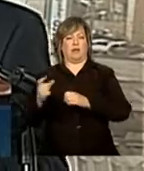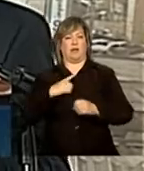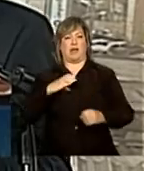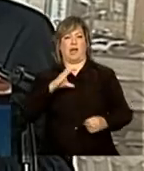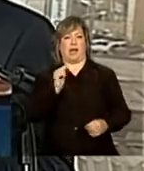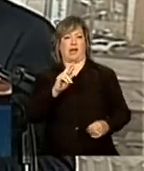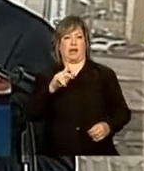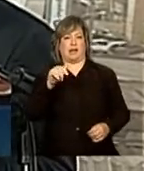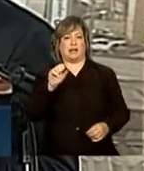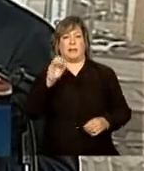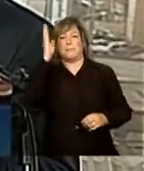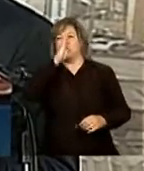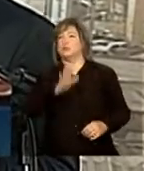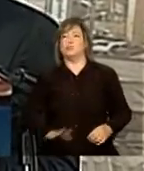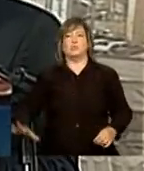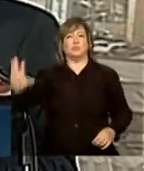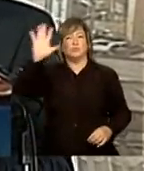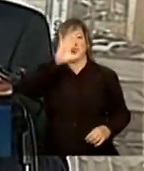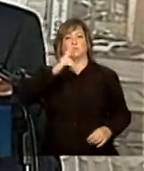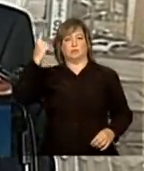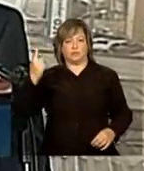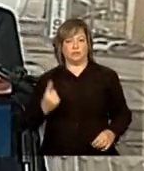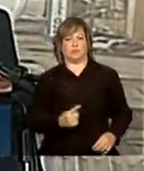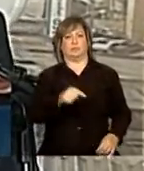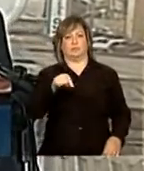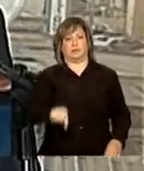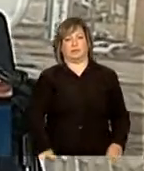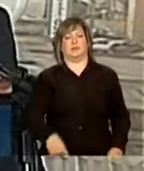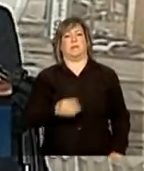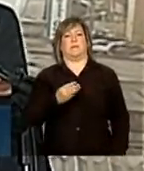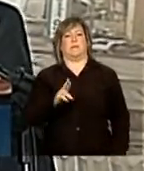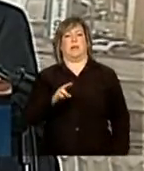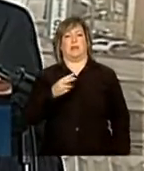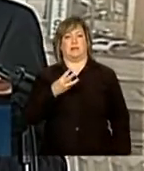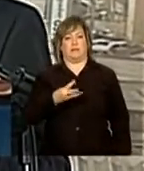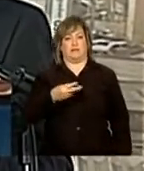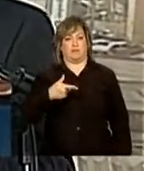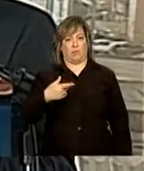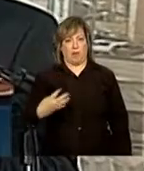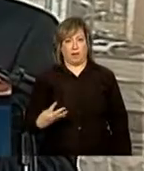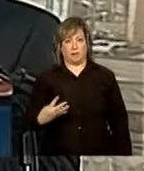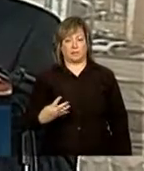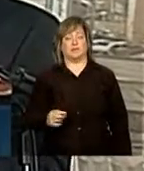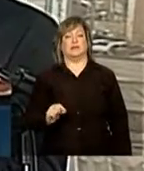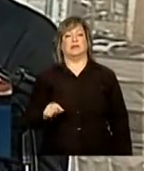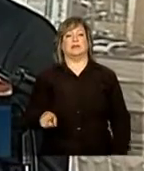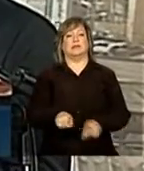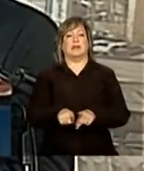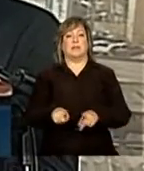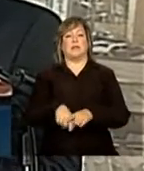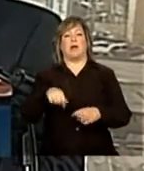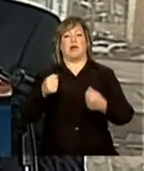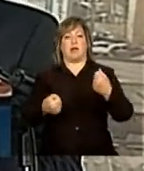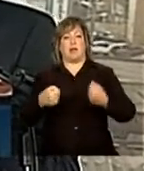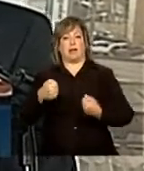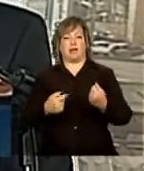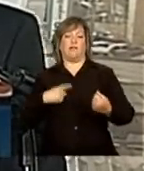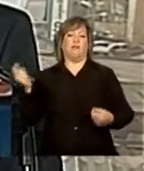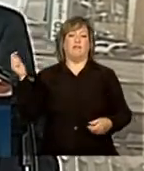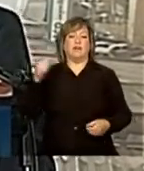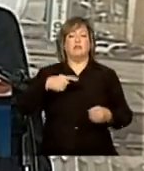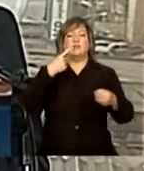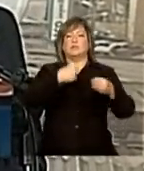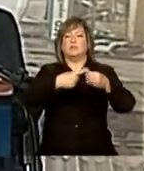cargas do Brasil inteiro. Através da BR-324 chegam os automóveis que vêm do